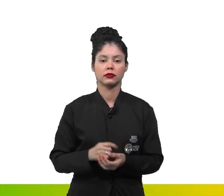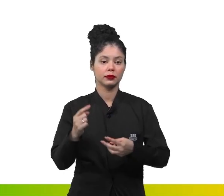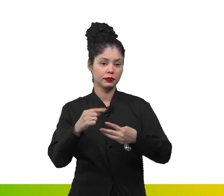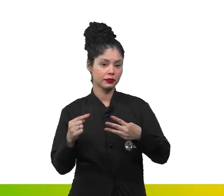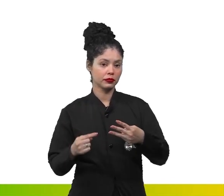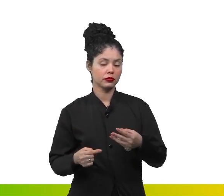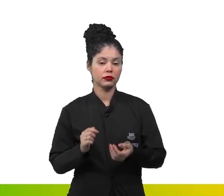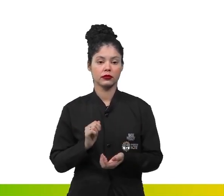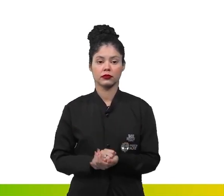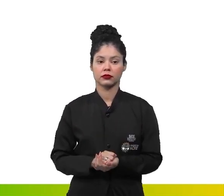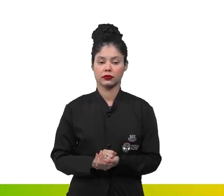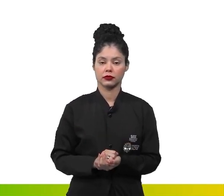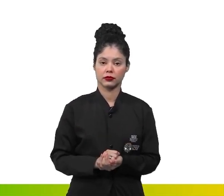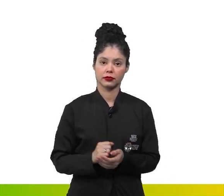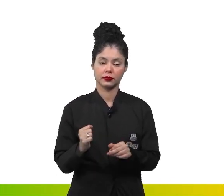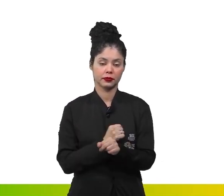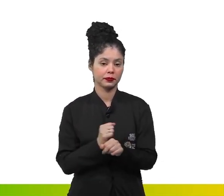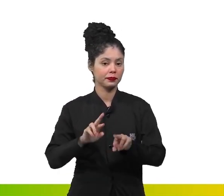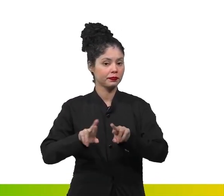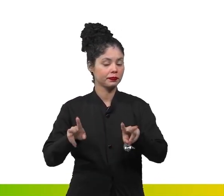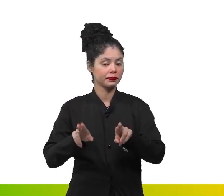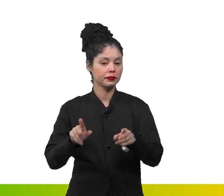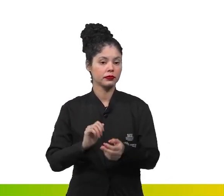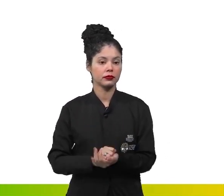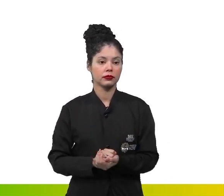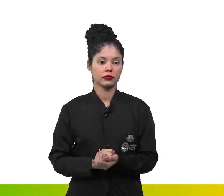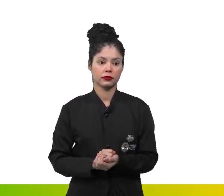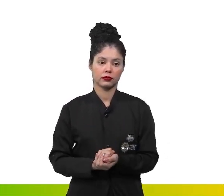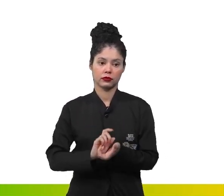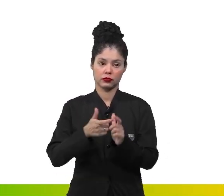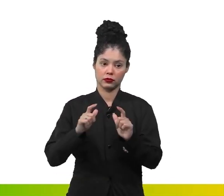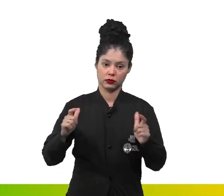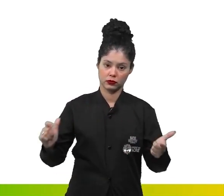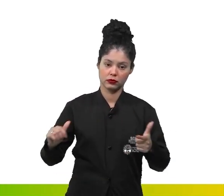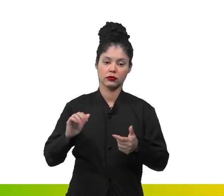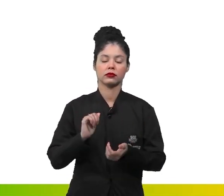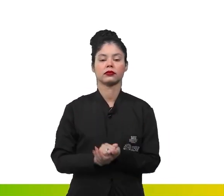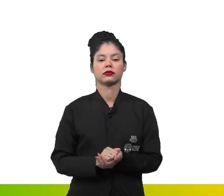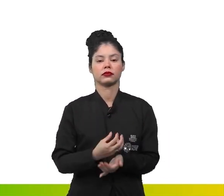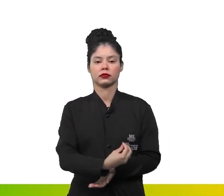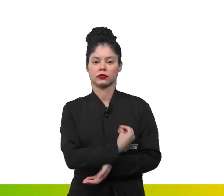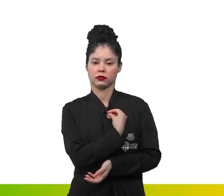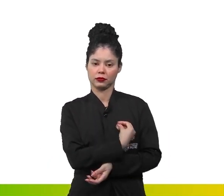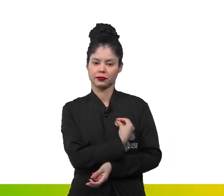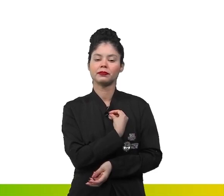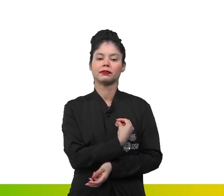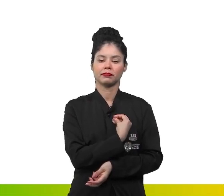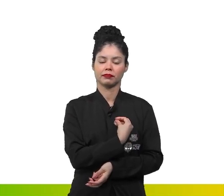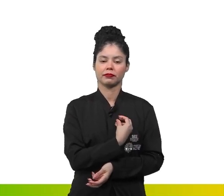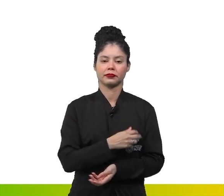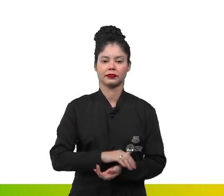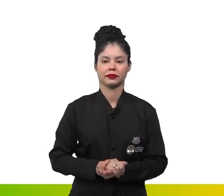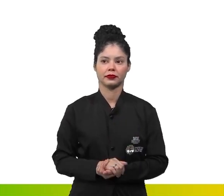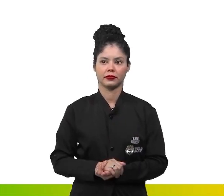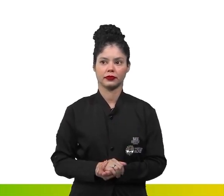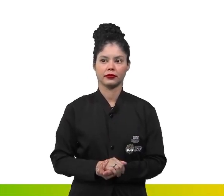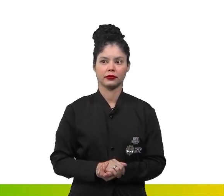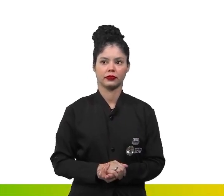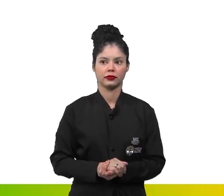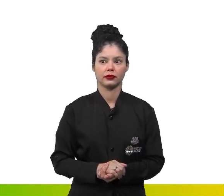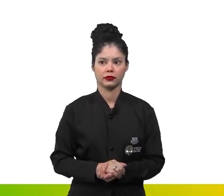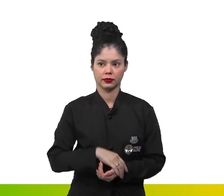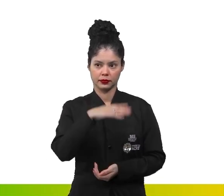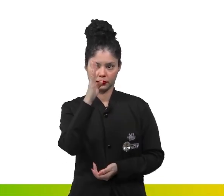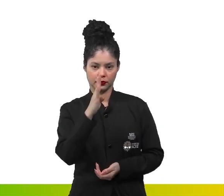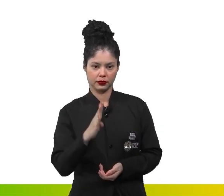3 formas aqui, em 3 anos diferentes, está representando aí, opção B, aumento da expectativa de vida